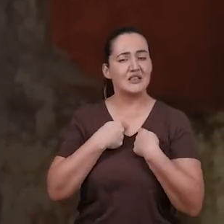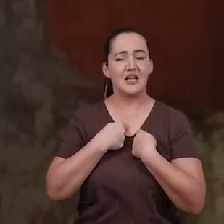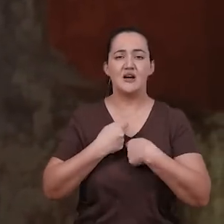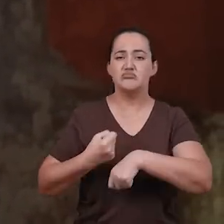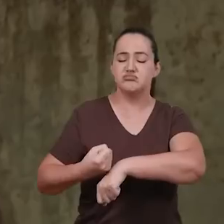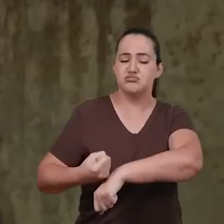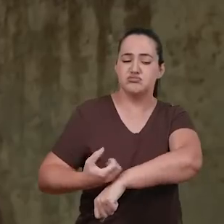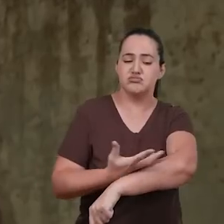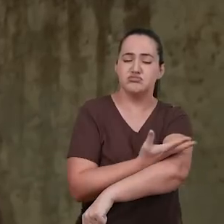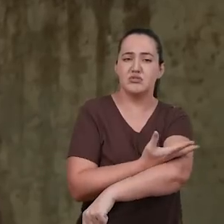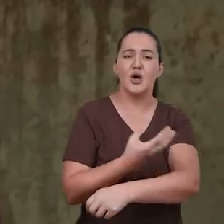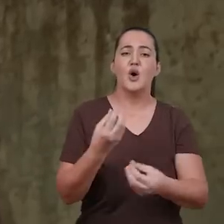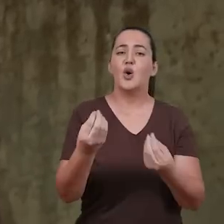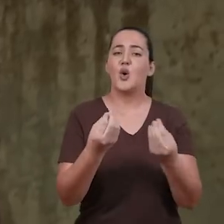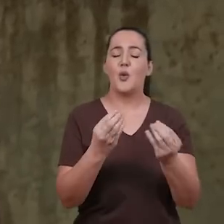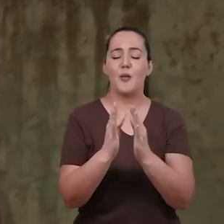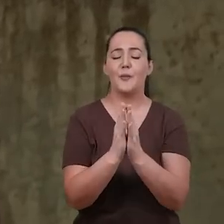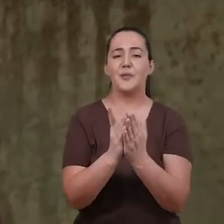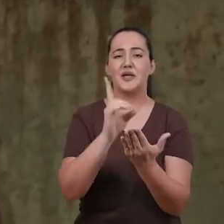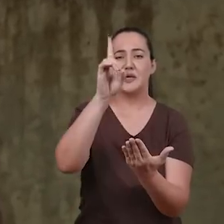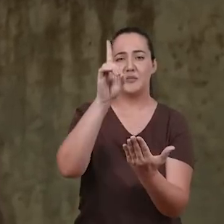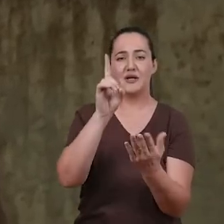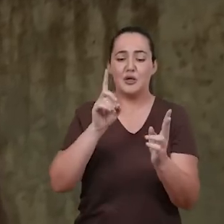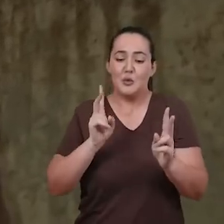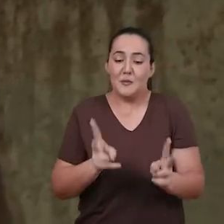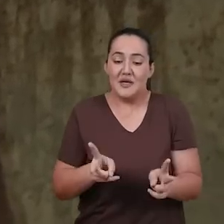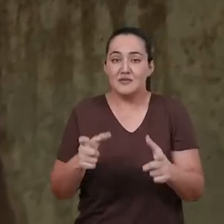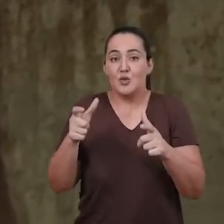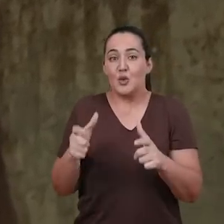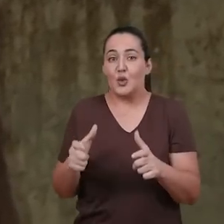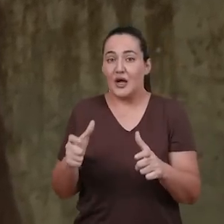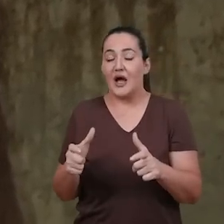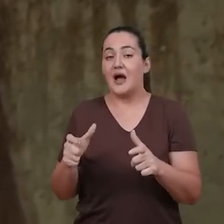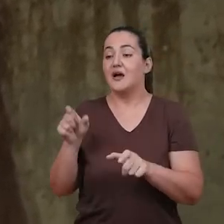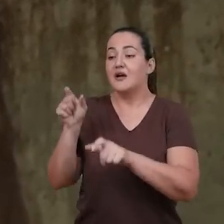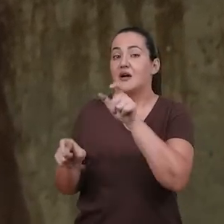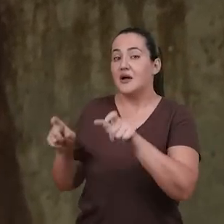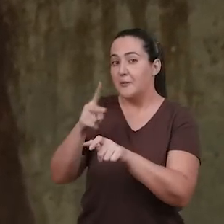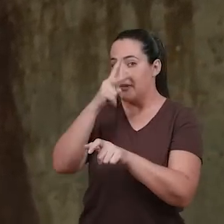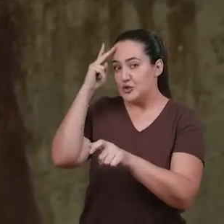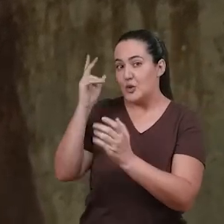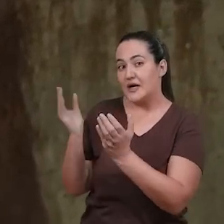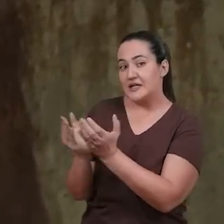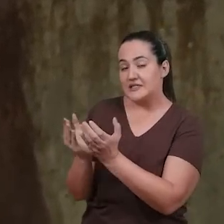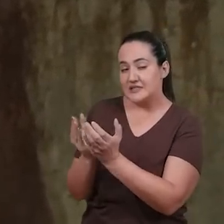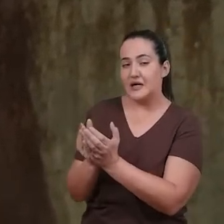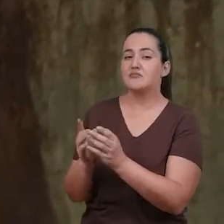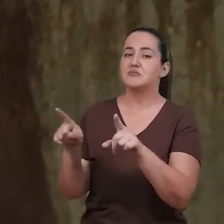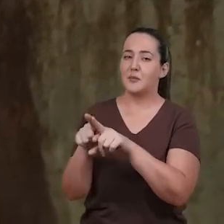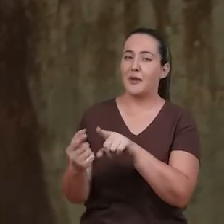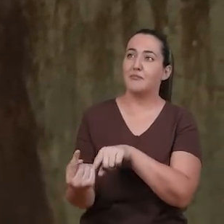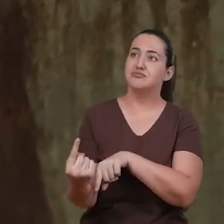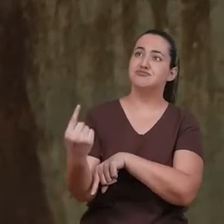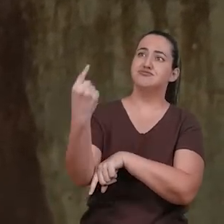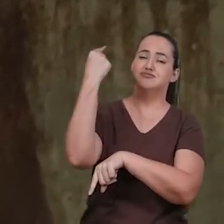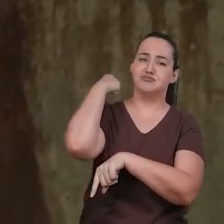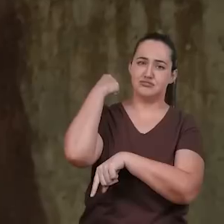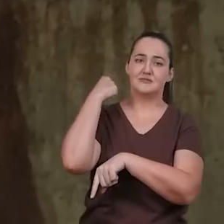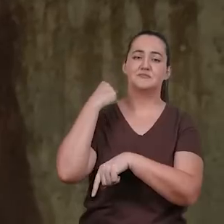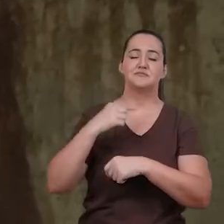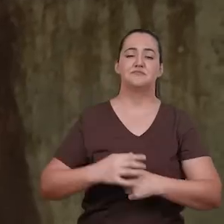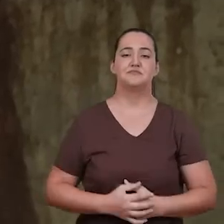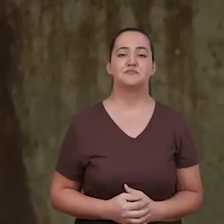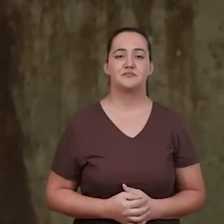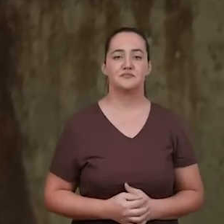significativa para mim, a palavra de Deus no mesmo lugar onde os cristãos se refugiavam da